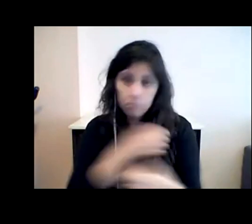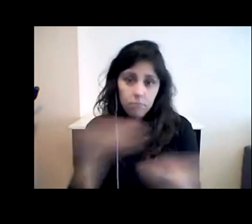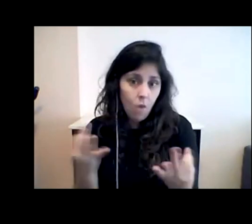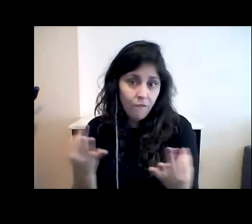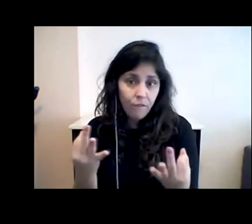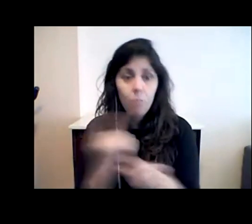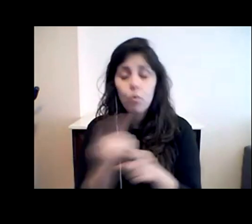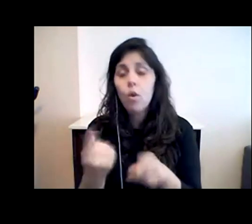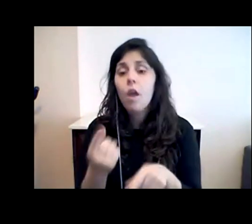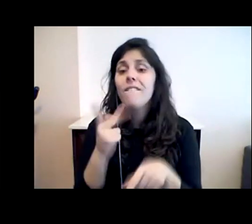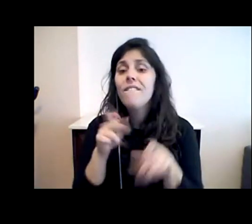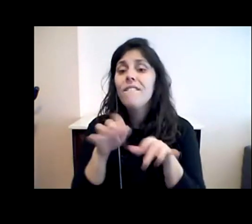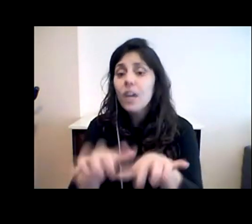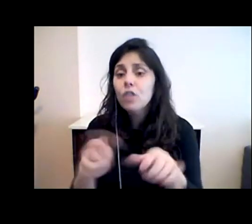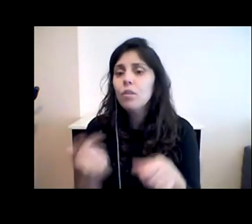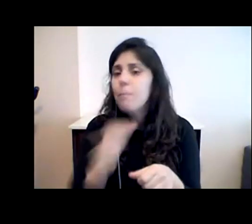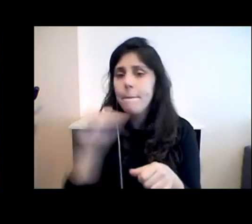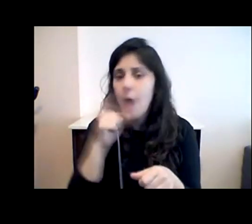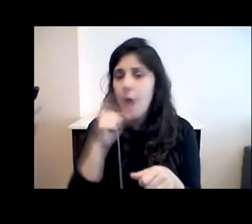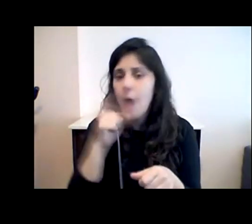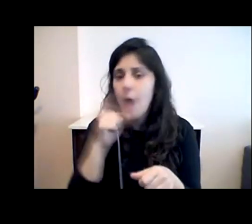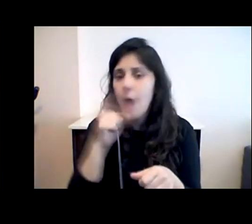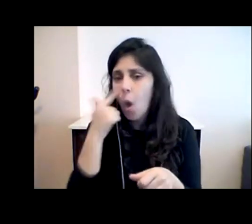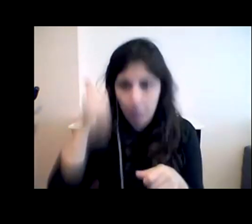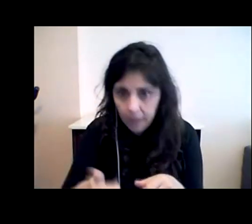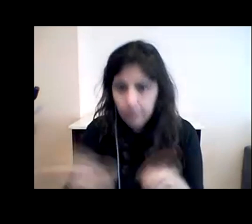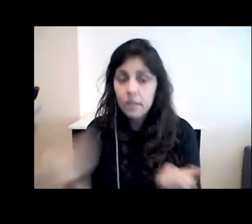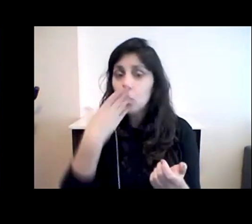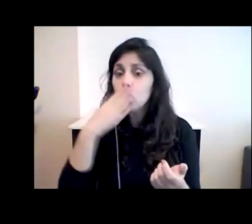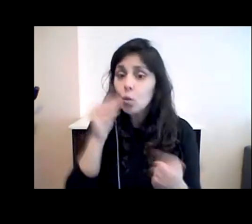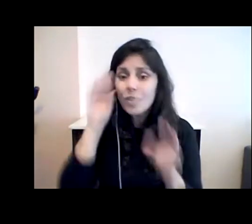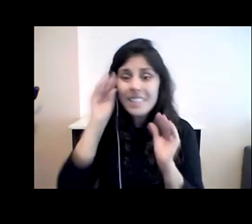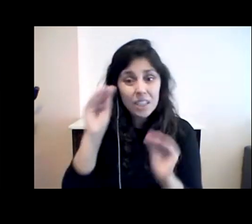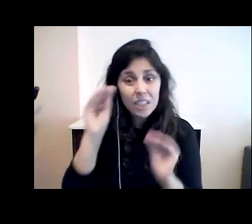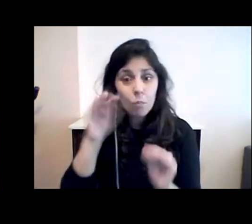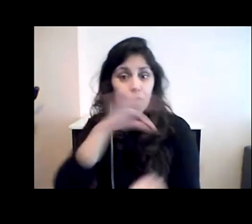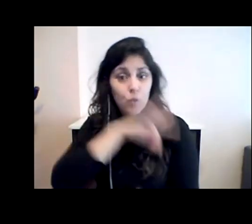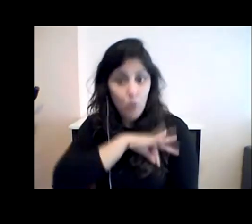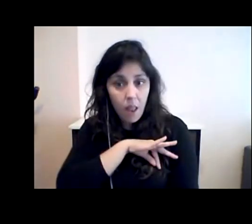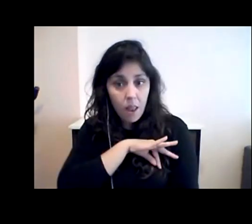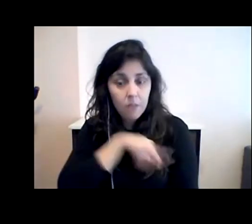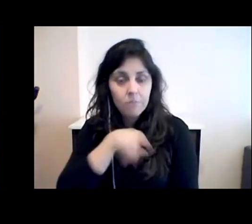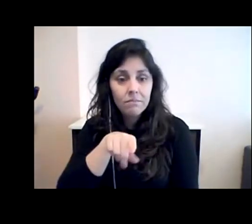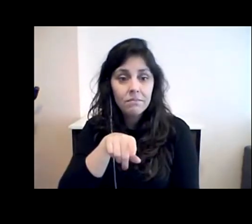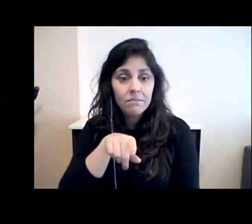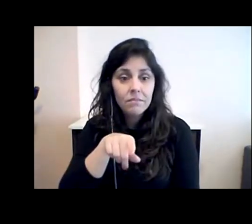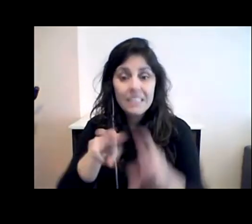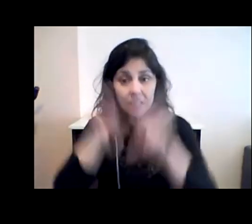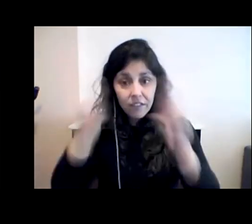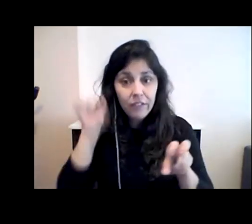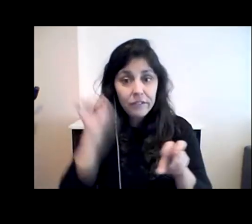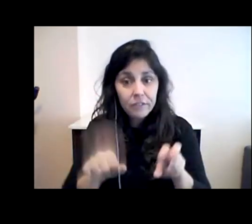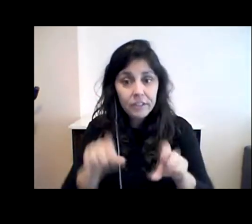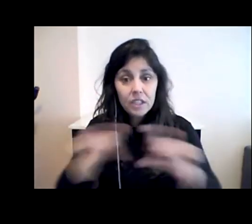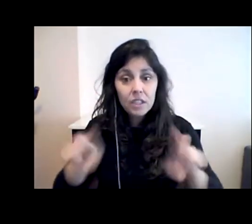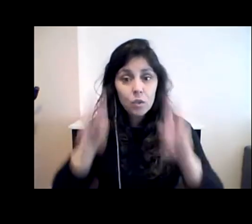ainda era desconhecido, dizia-se aos alunos do ensino profissional que só teriam a sua qualificação e o certificado de ensino secundário